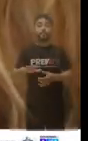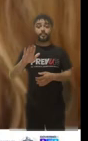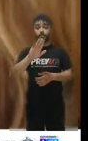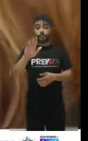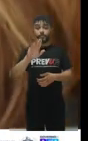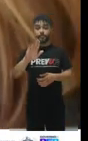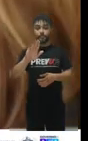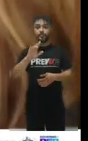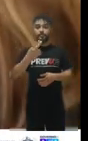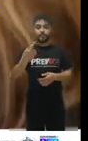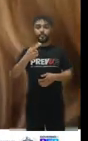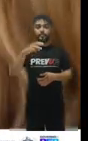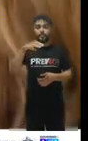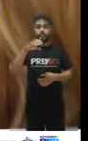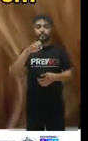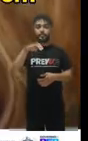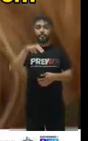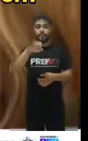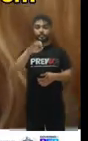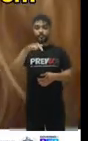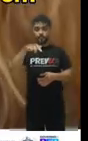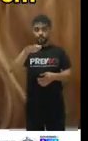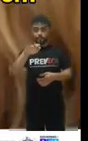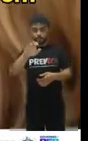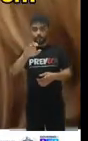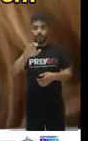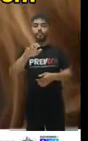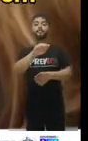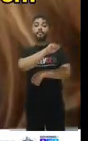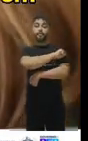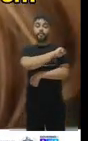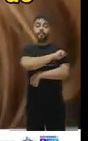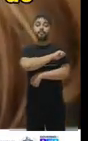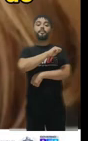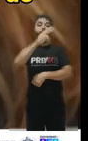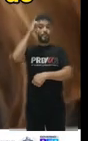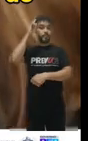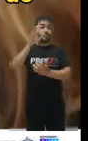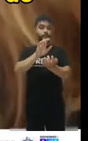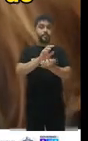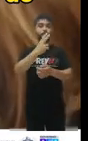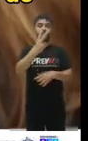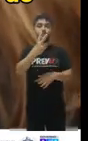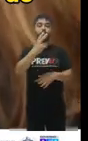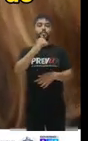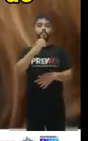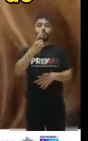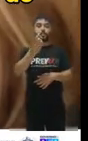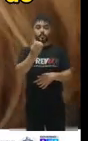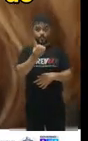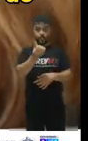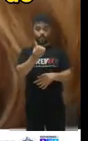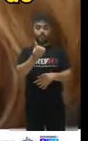Oi, pessoal. Meu nome é Monique. Eu fui aluna do Prevup em 2016. Eu estava no terceiro ano do ensino